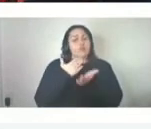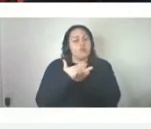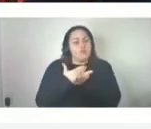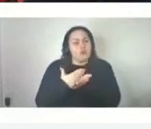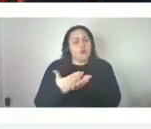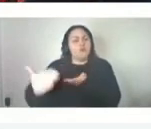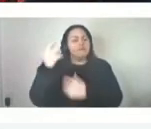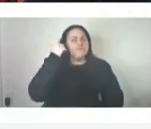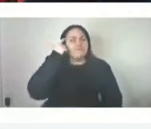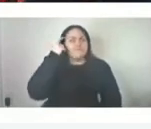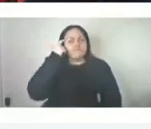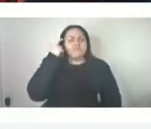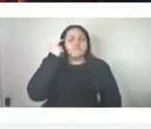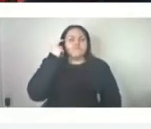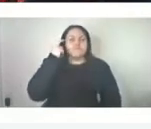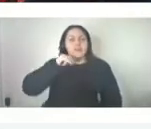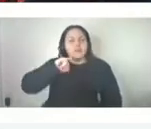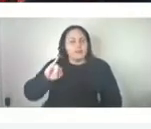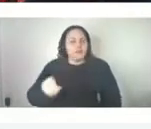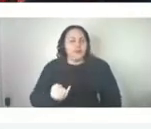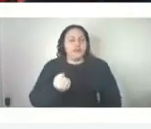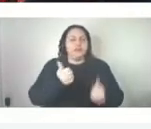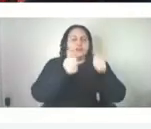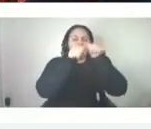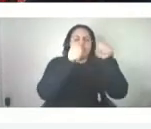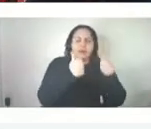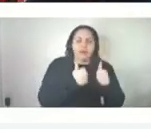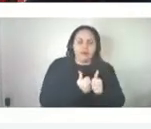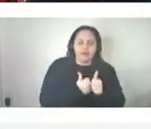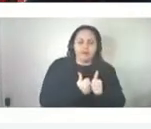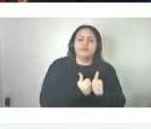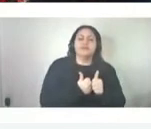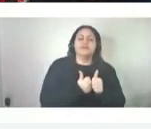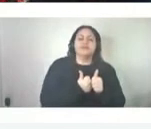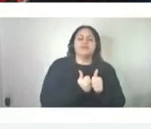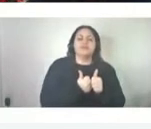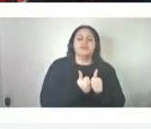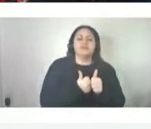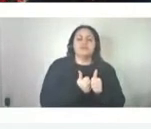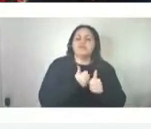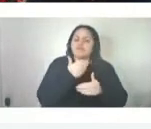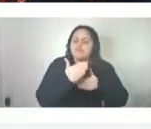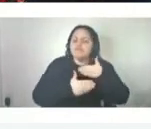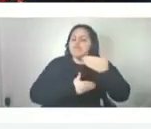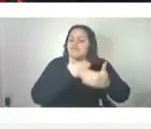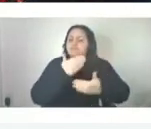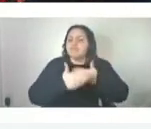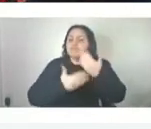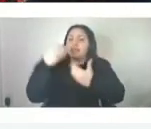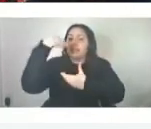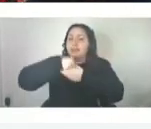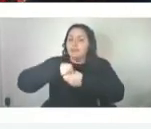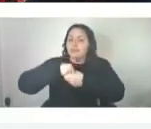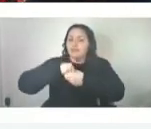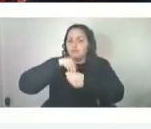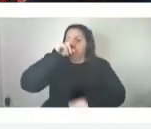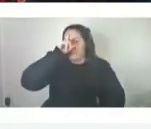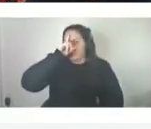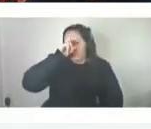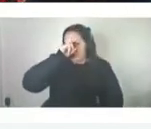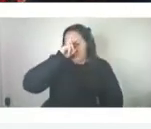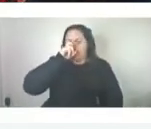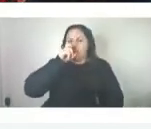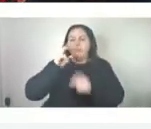a combinação de imagens dentro do hospital, né? Com a tecnologia dura